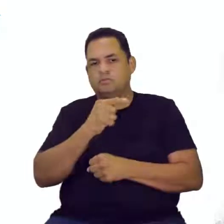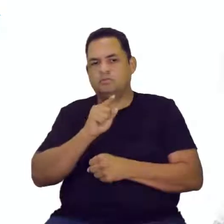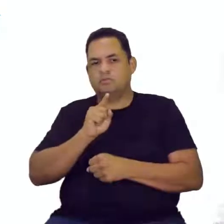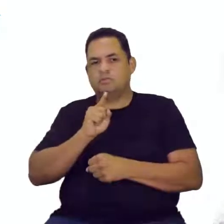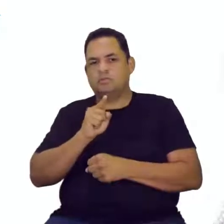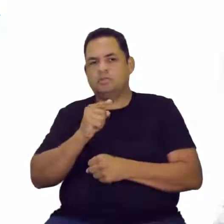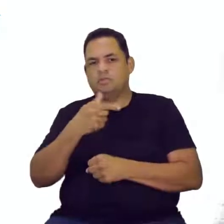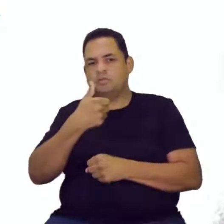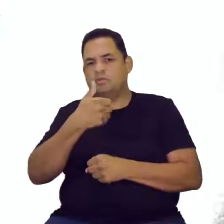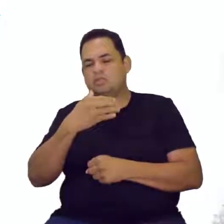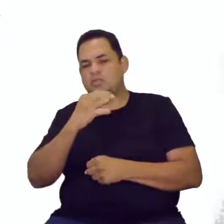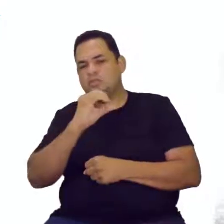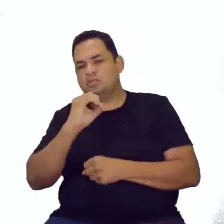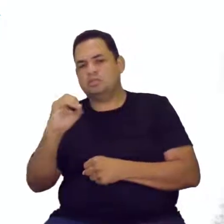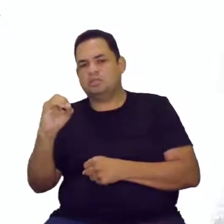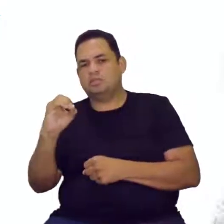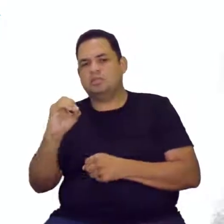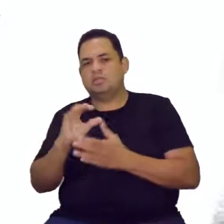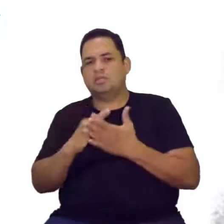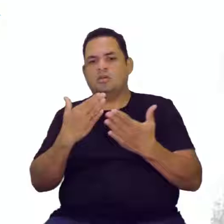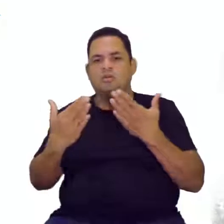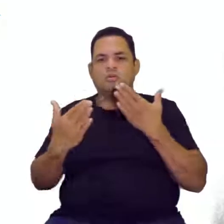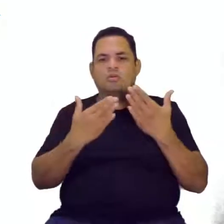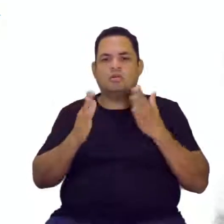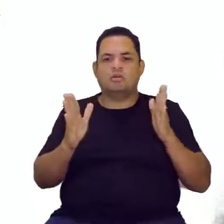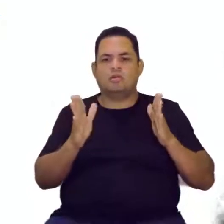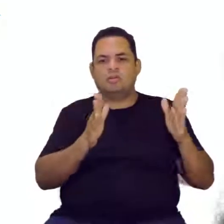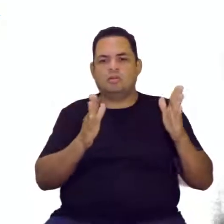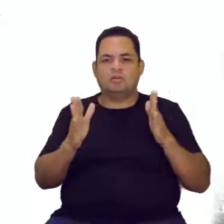pré-industrial, que é o período que corresponde a